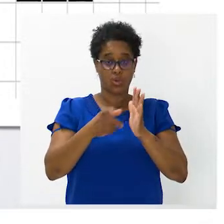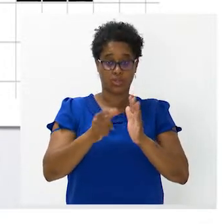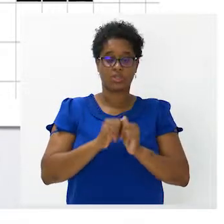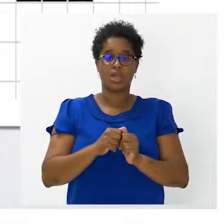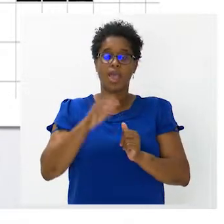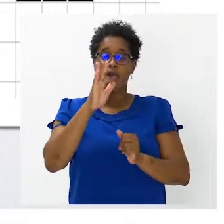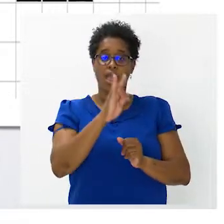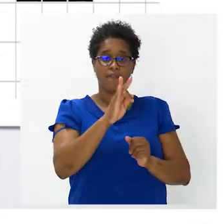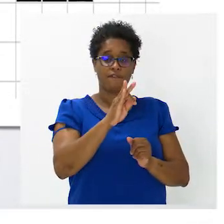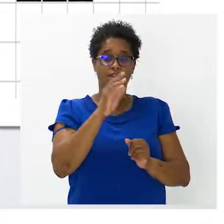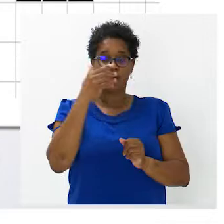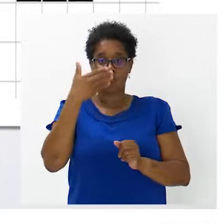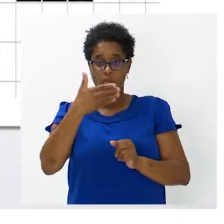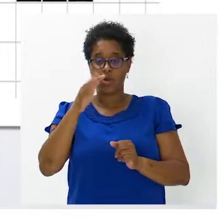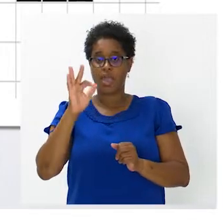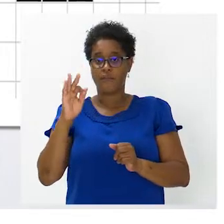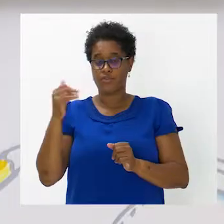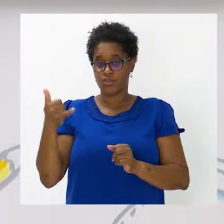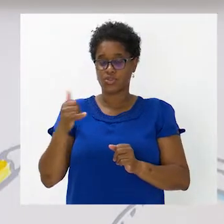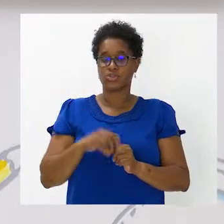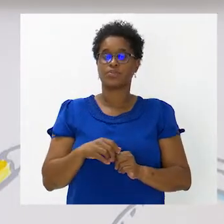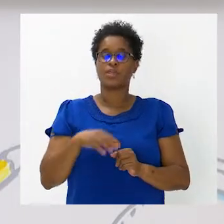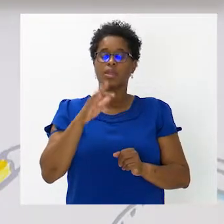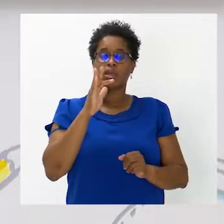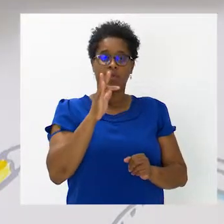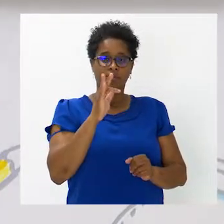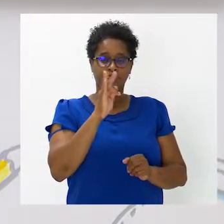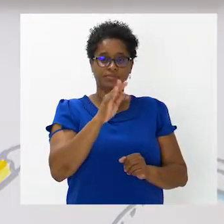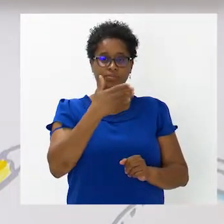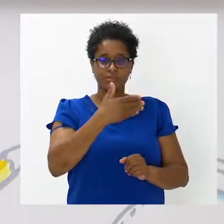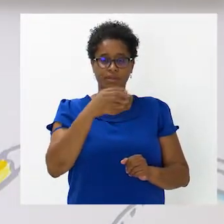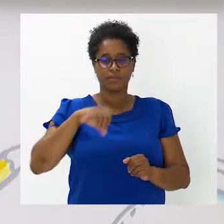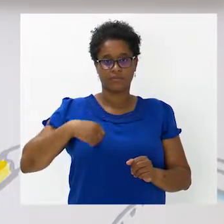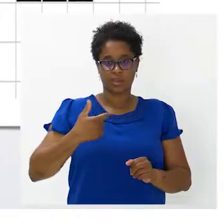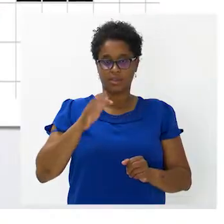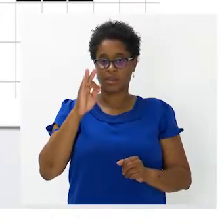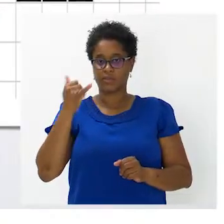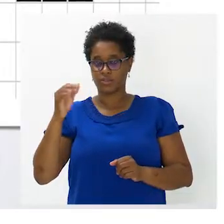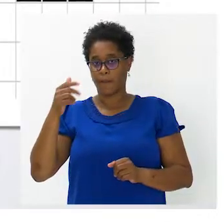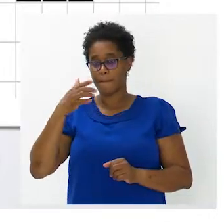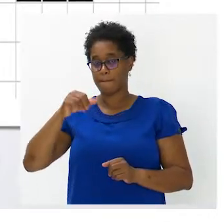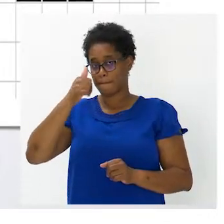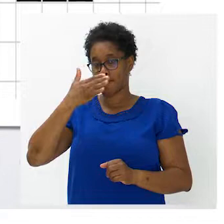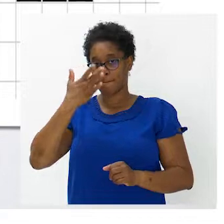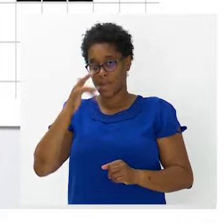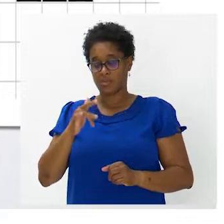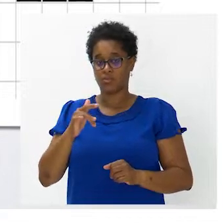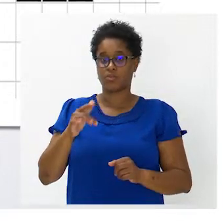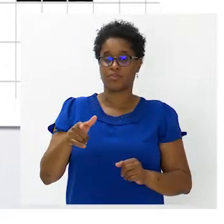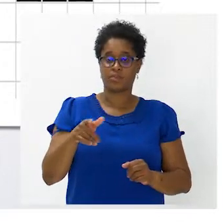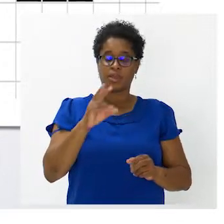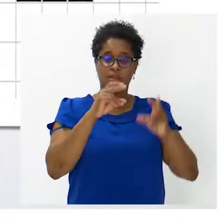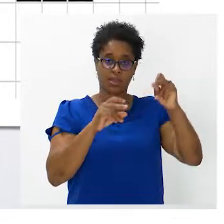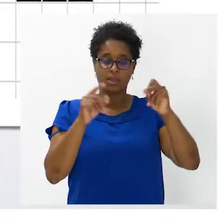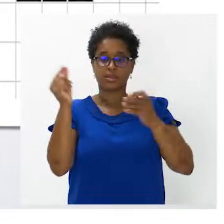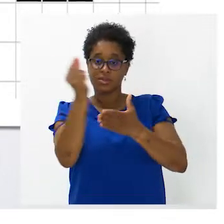figuras F1 e F2. F1 verde e F2 a preto. Depois diz assim, a linha A desenha a